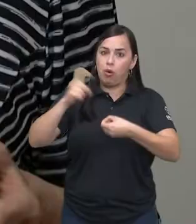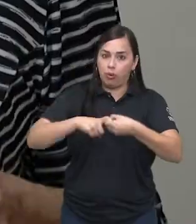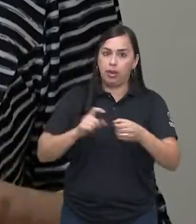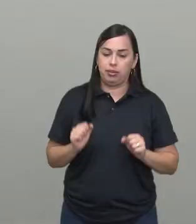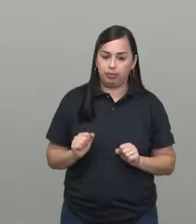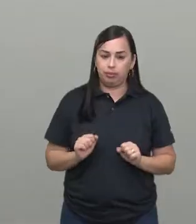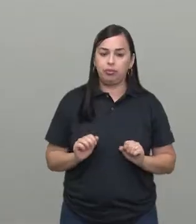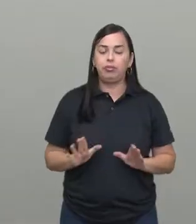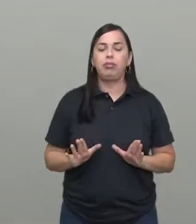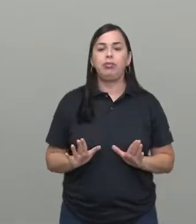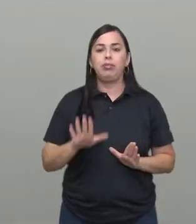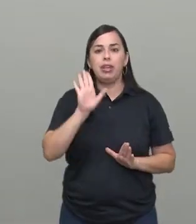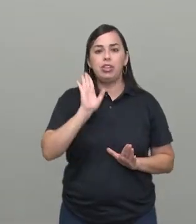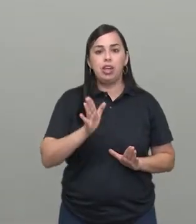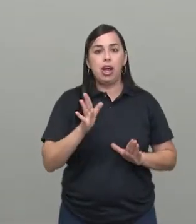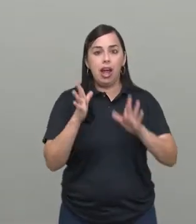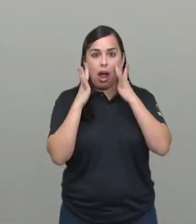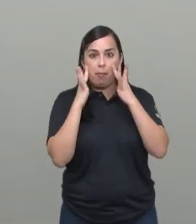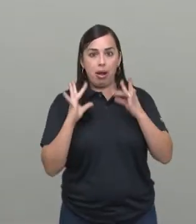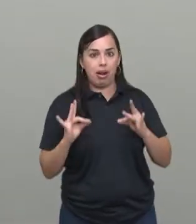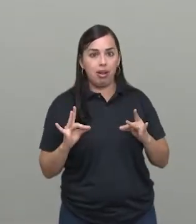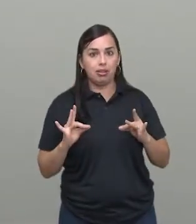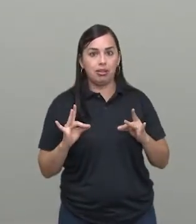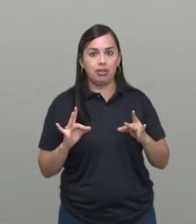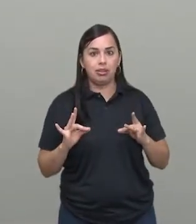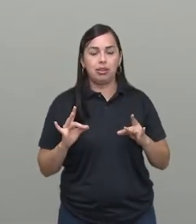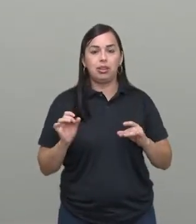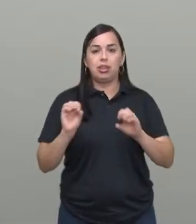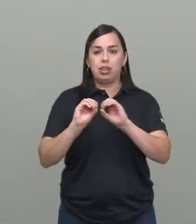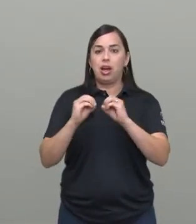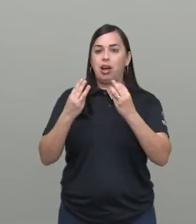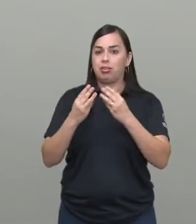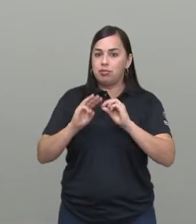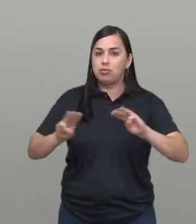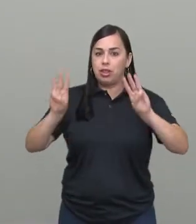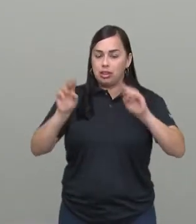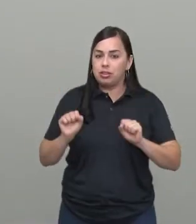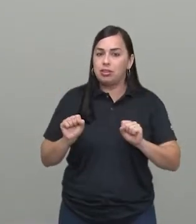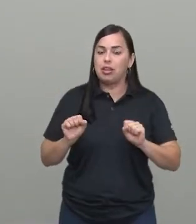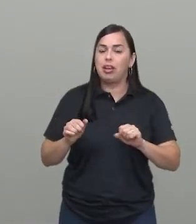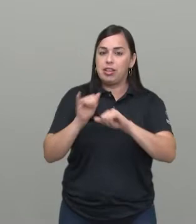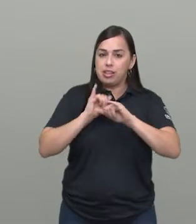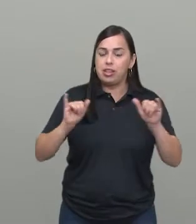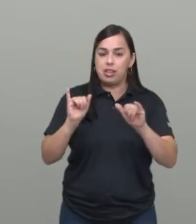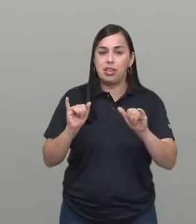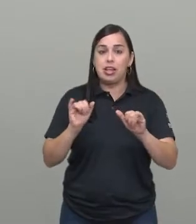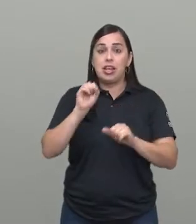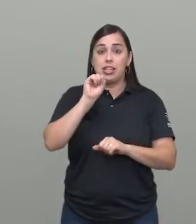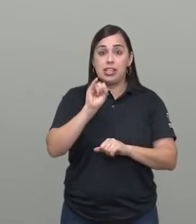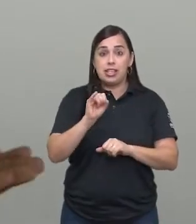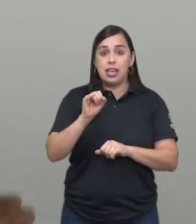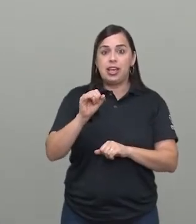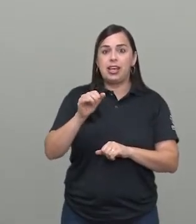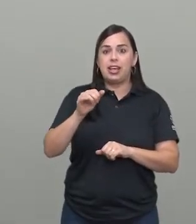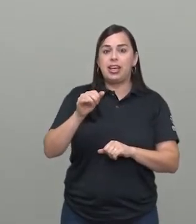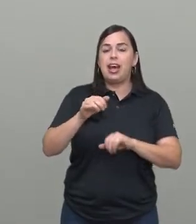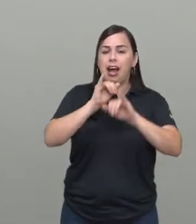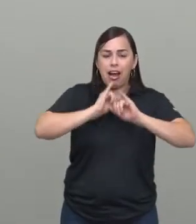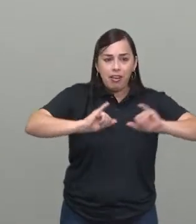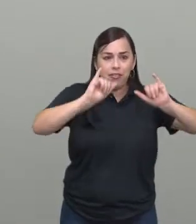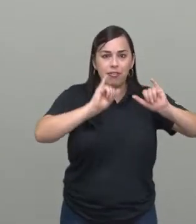de todos. Já é inclusive um alerta que a Organização Mundial de Saúde faz. Quanto mais você